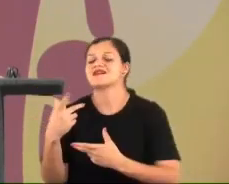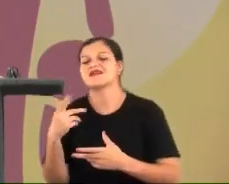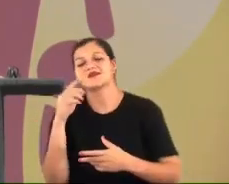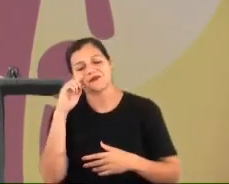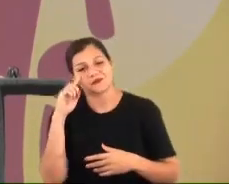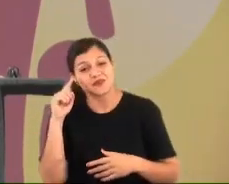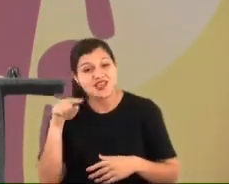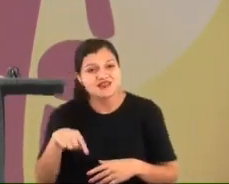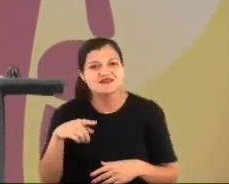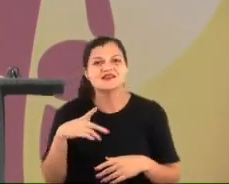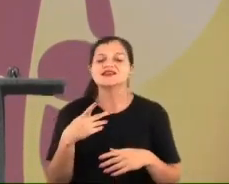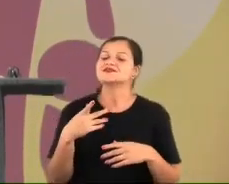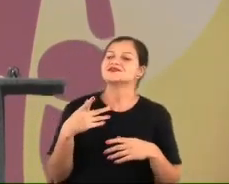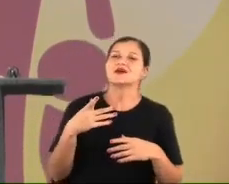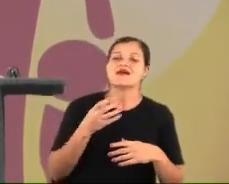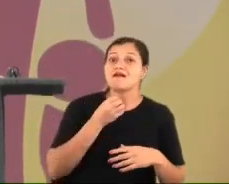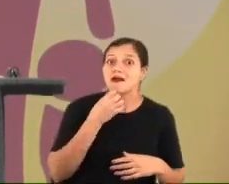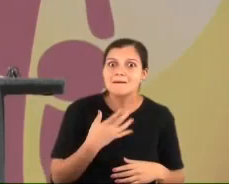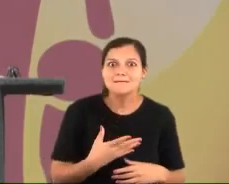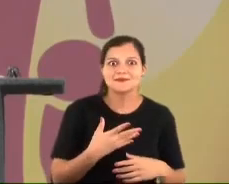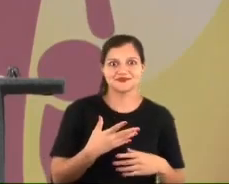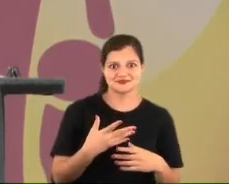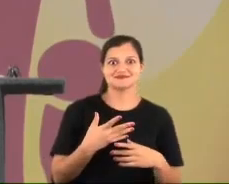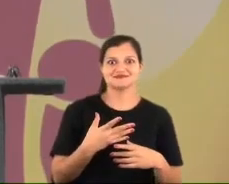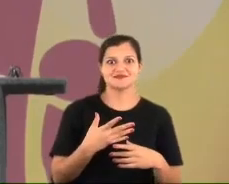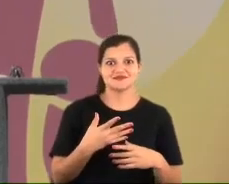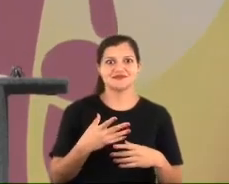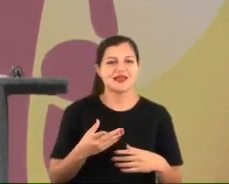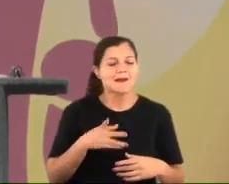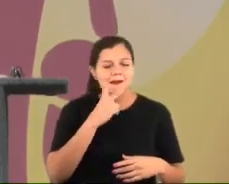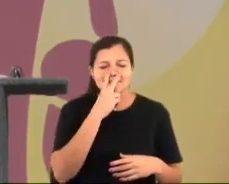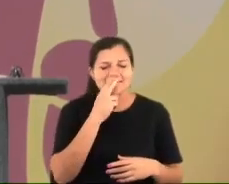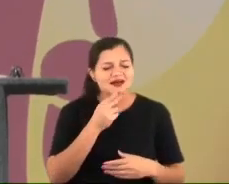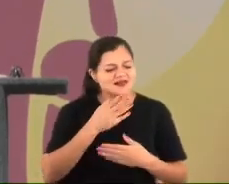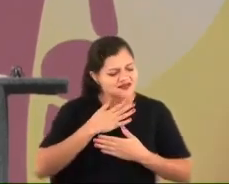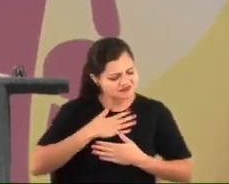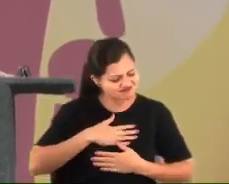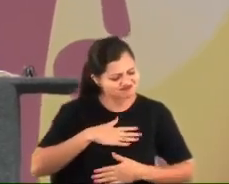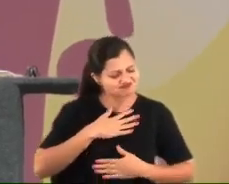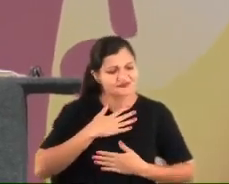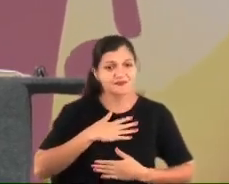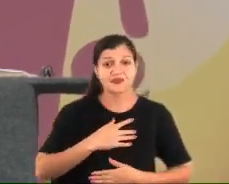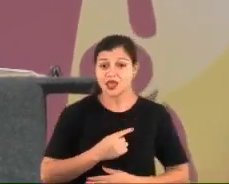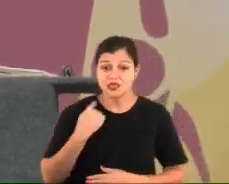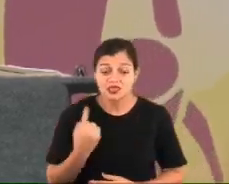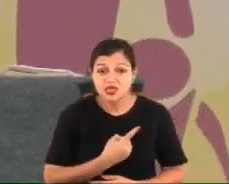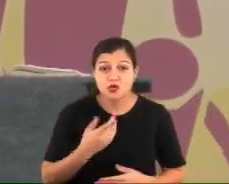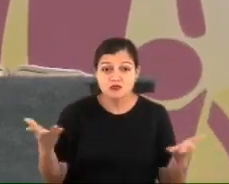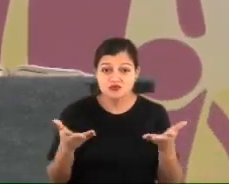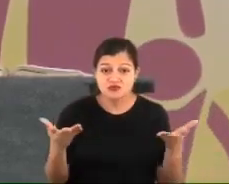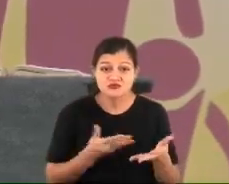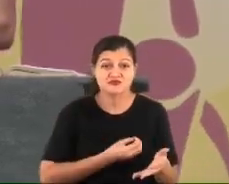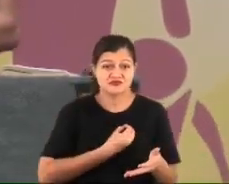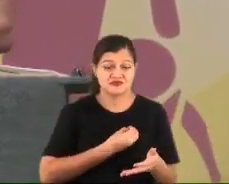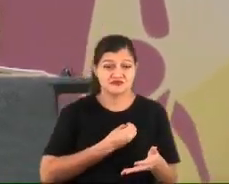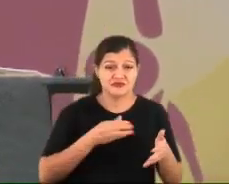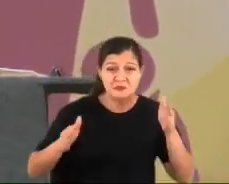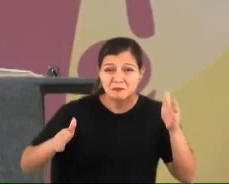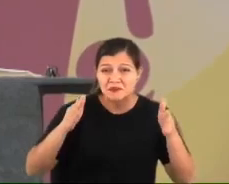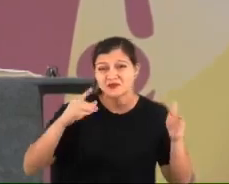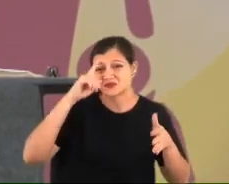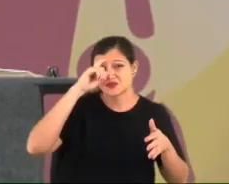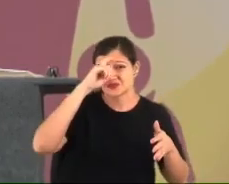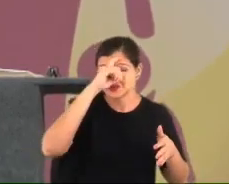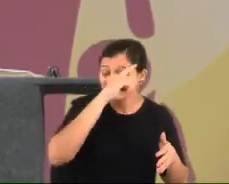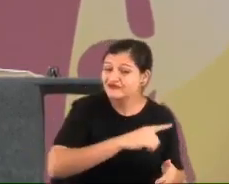ferida. E nós estamos em épocas difíceis, onde nós estamos feridos, com o coração ferido. Eu vejo aqui os que estão trabalhando